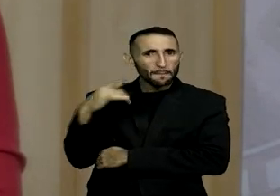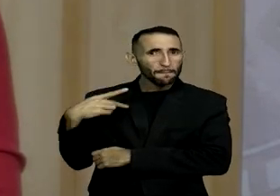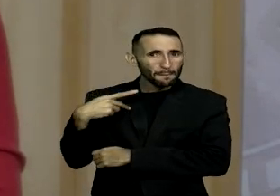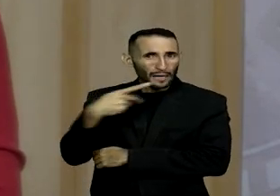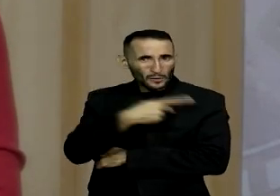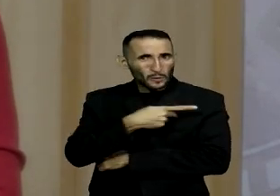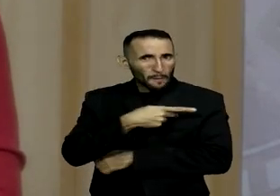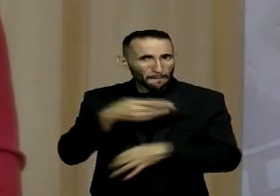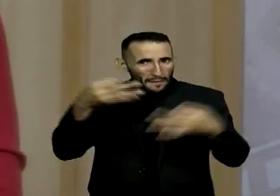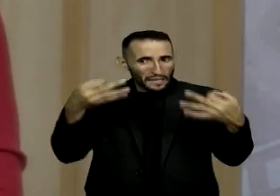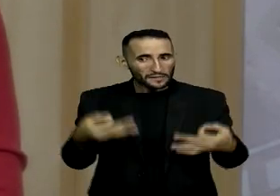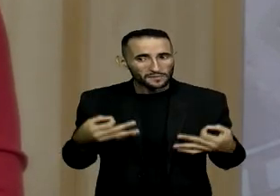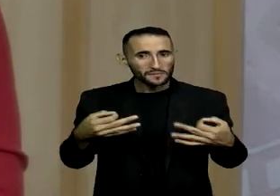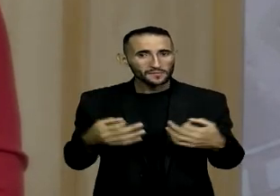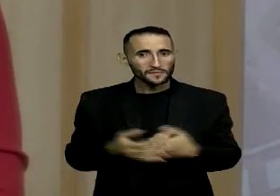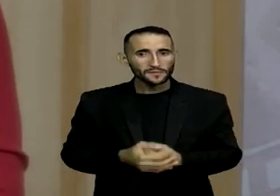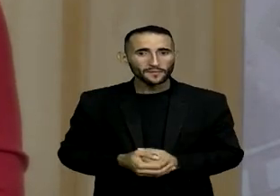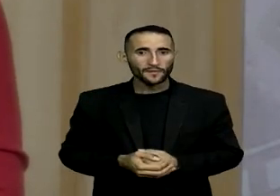Gente,